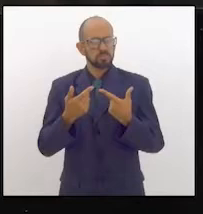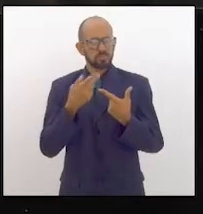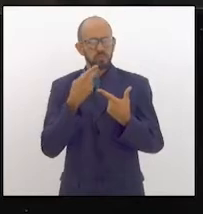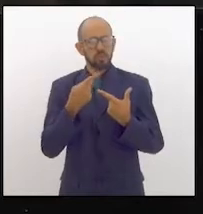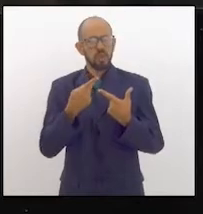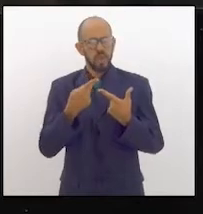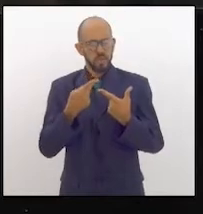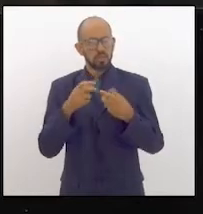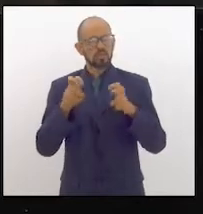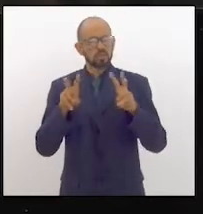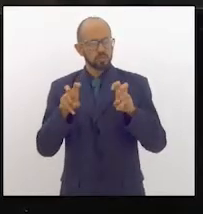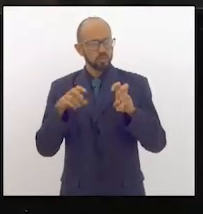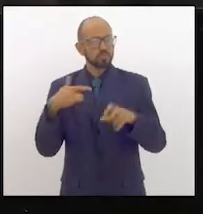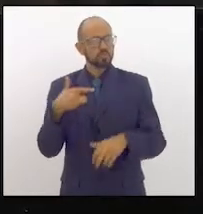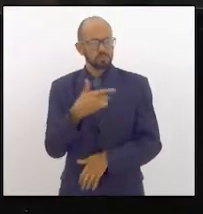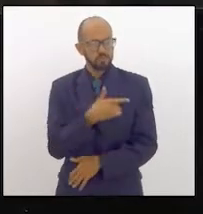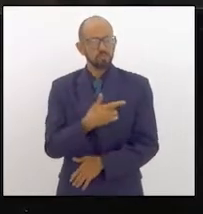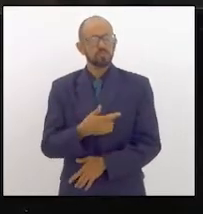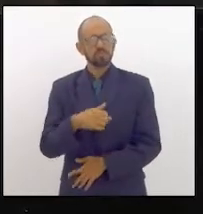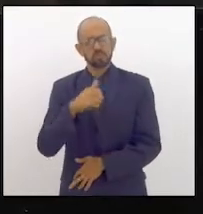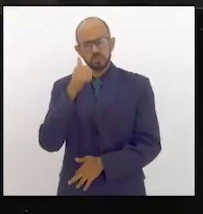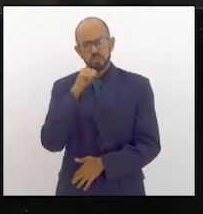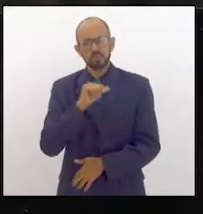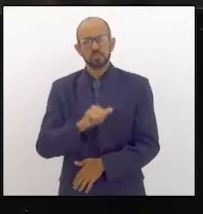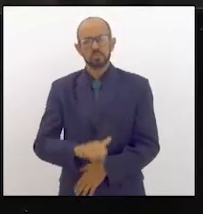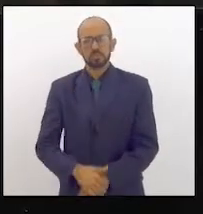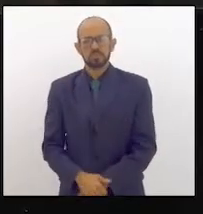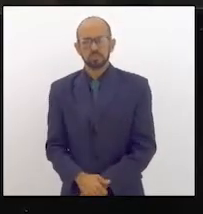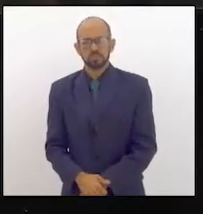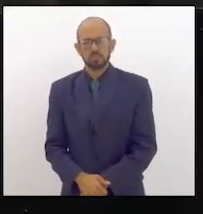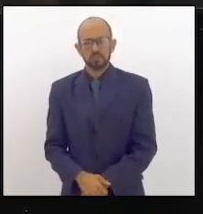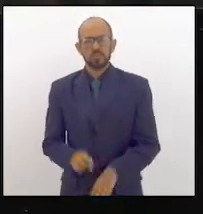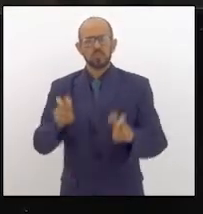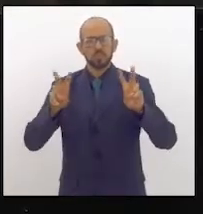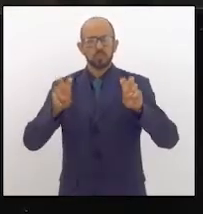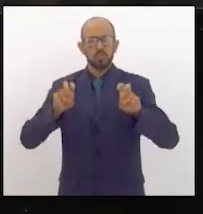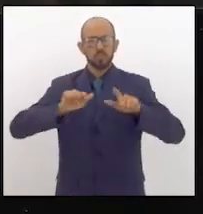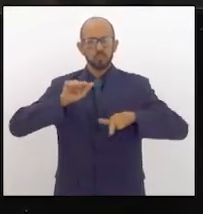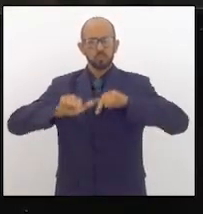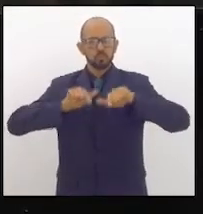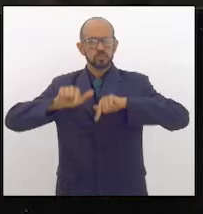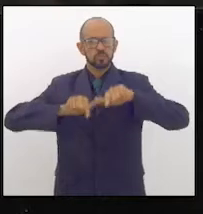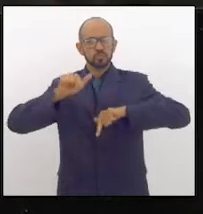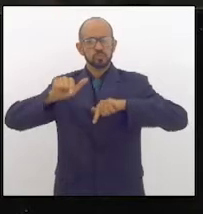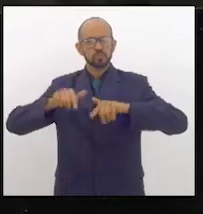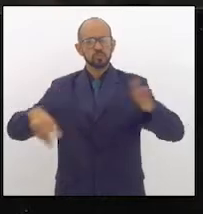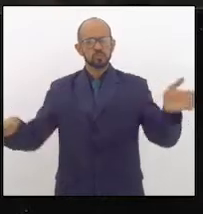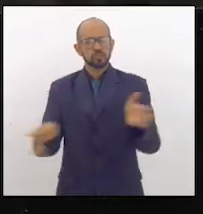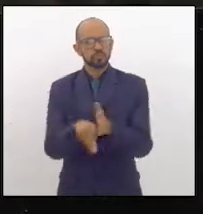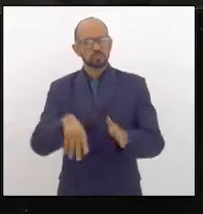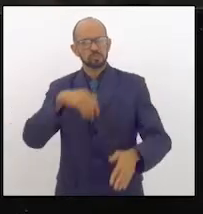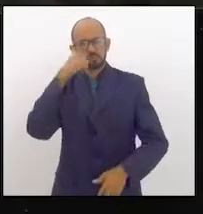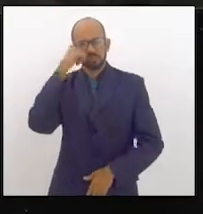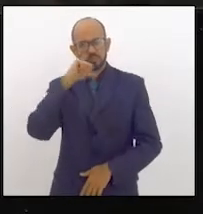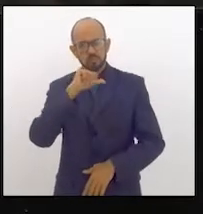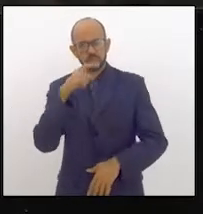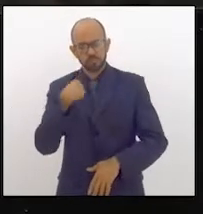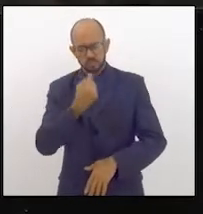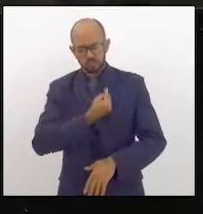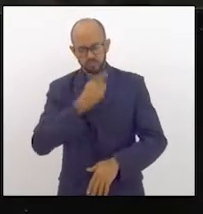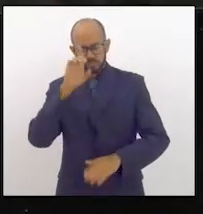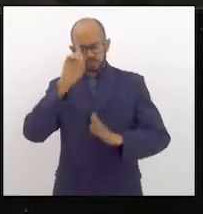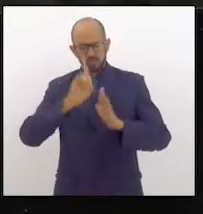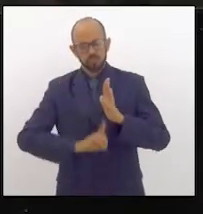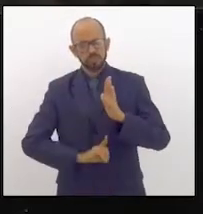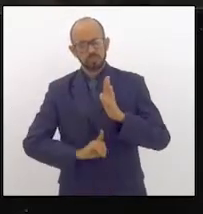sobre saúde das mulheres sobre o trabalho das mulheres sobre o nosso